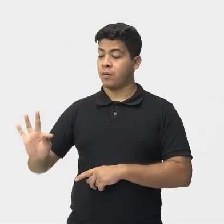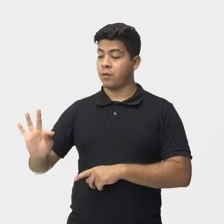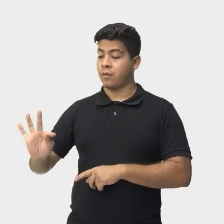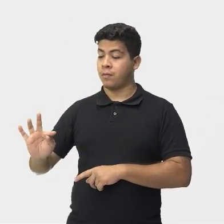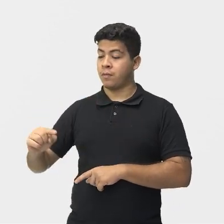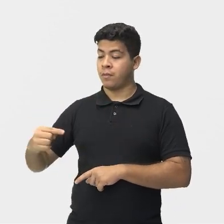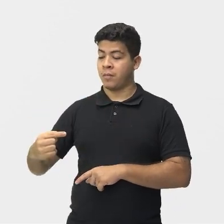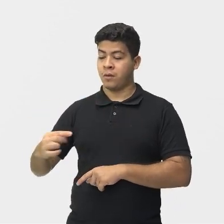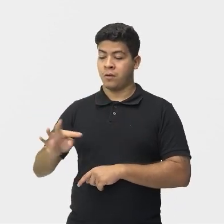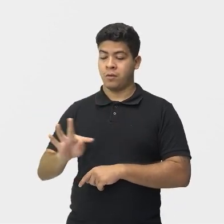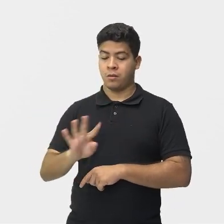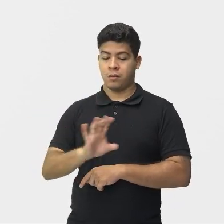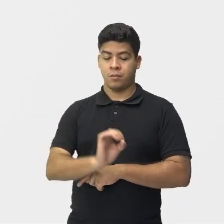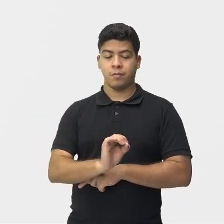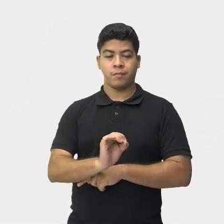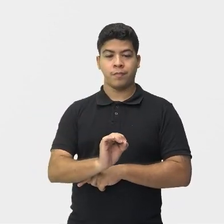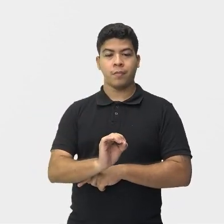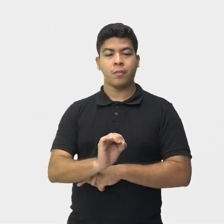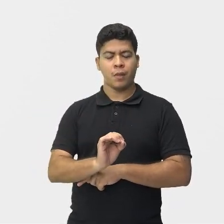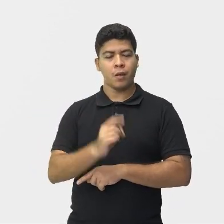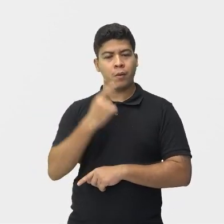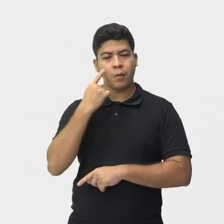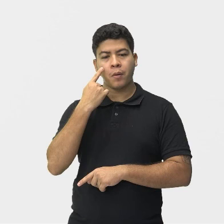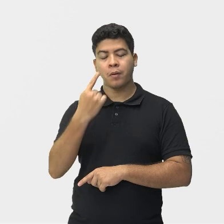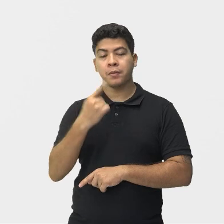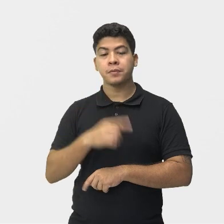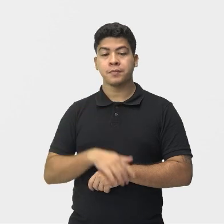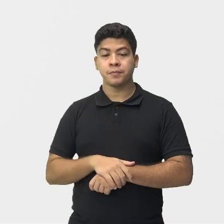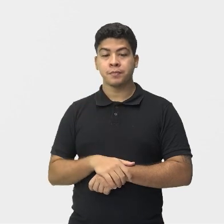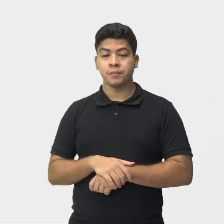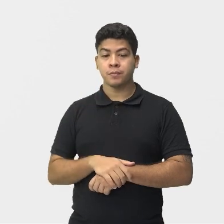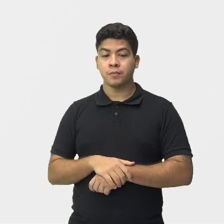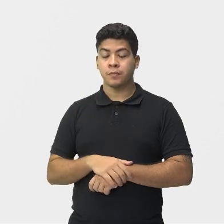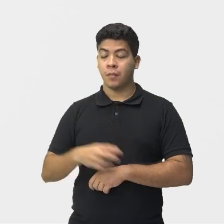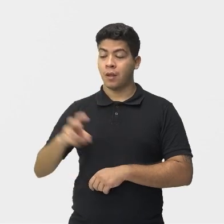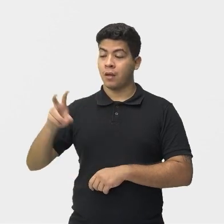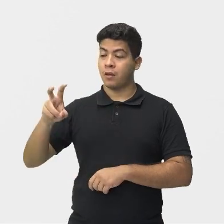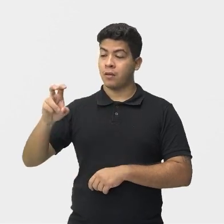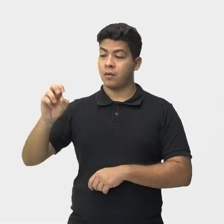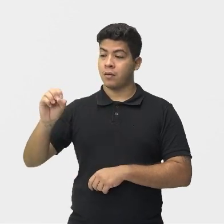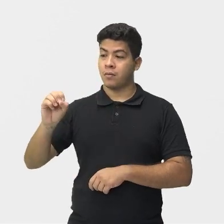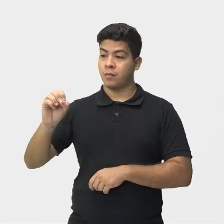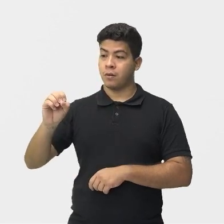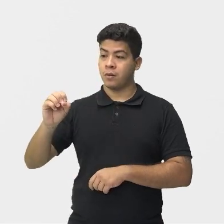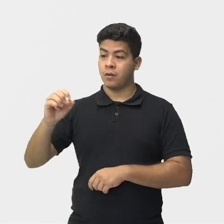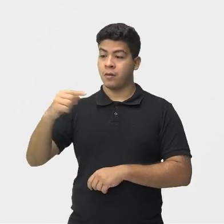falei lá no gráfico, olha, a velocidade inicial é 20.